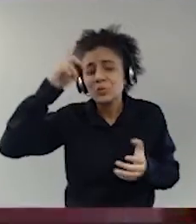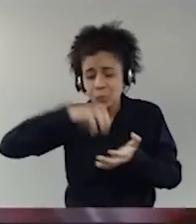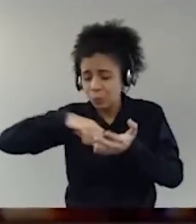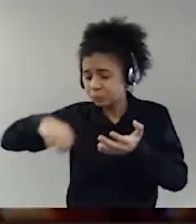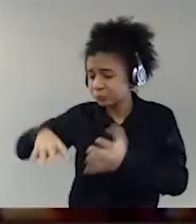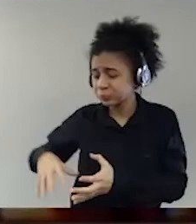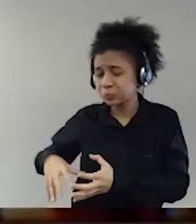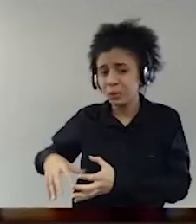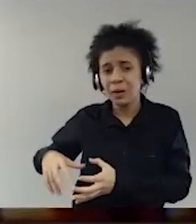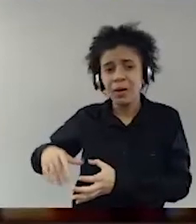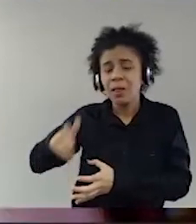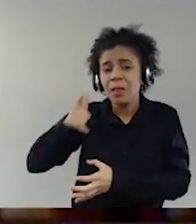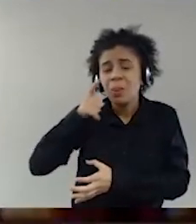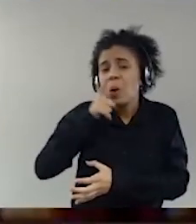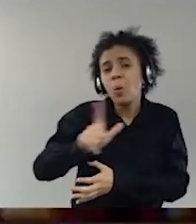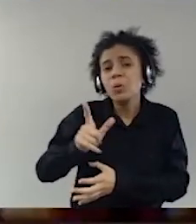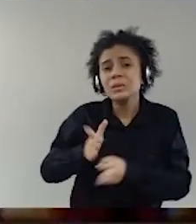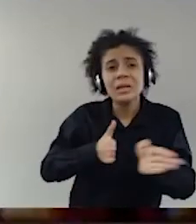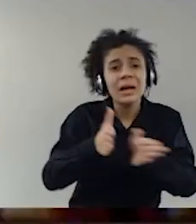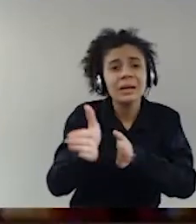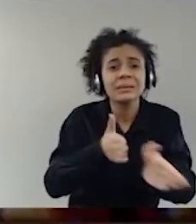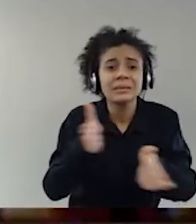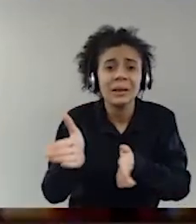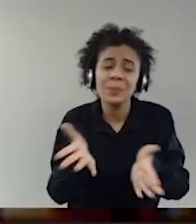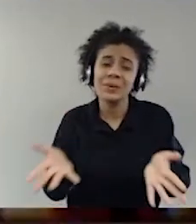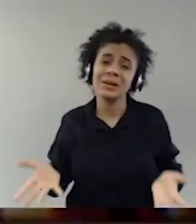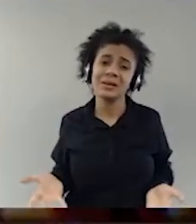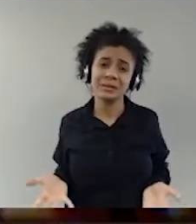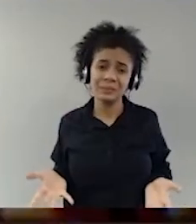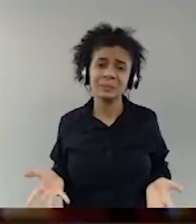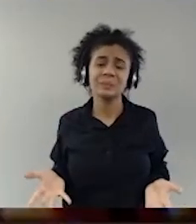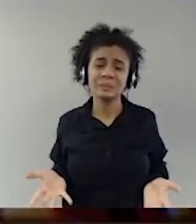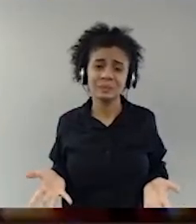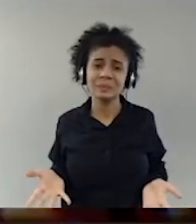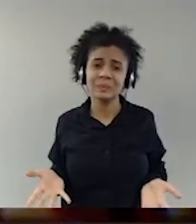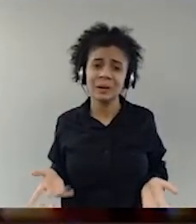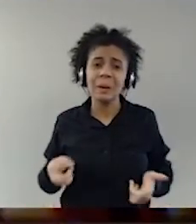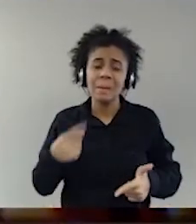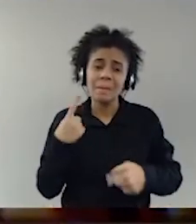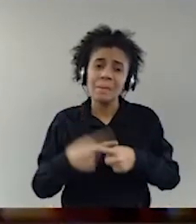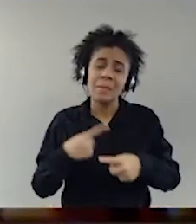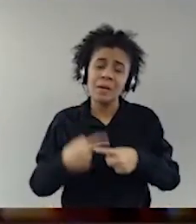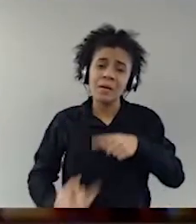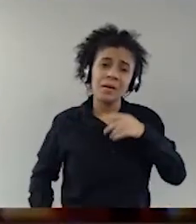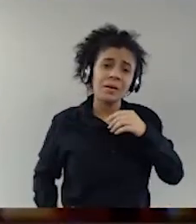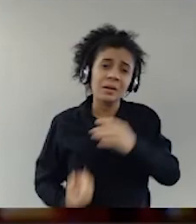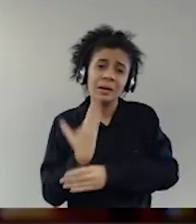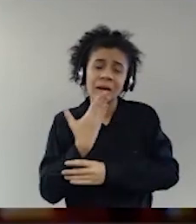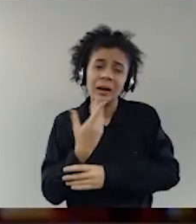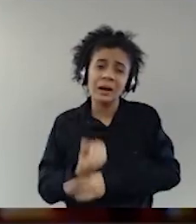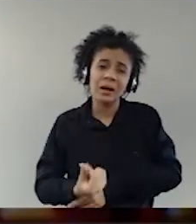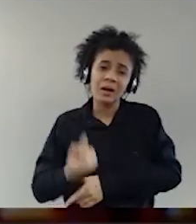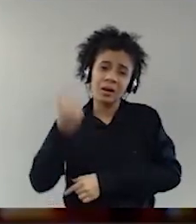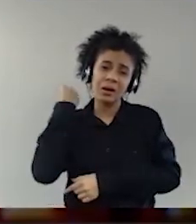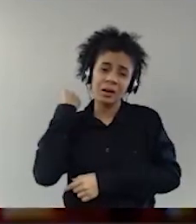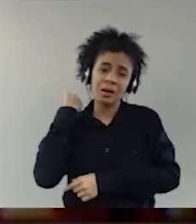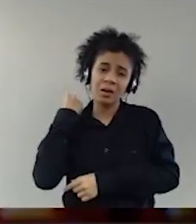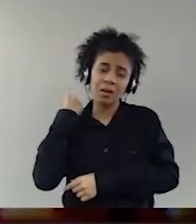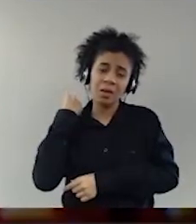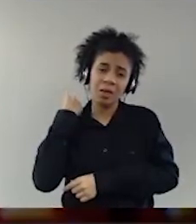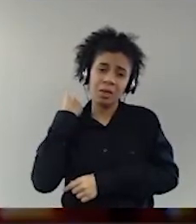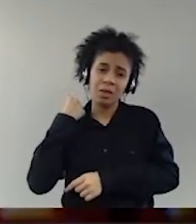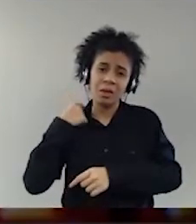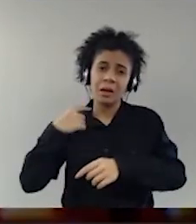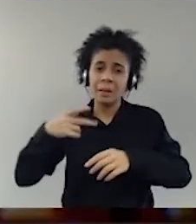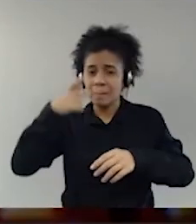a exclusão clara deste país, que se constituiu a partir da apropriação